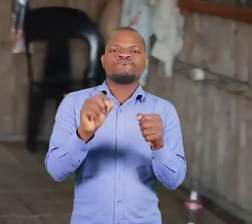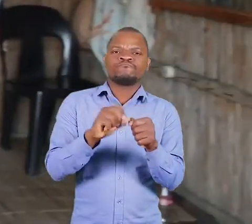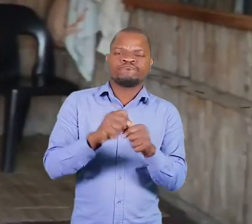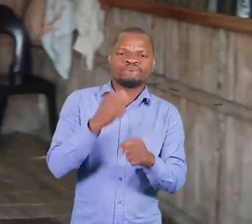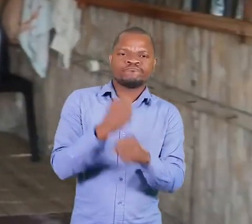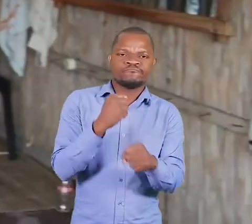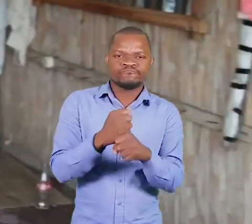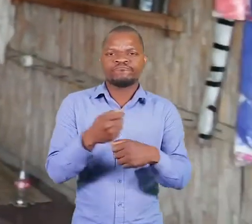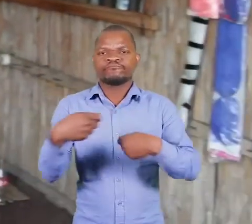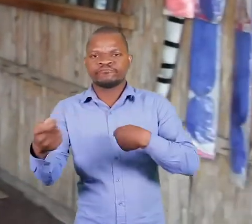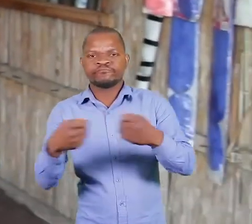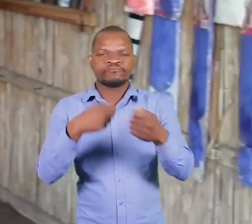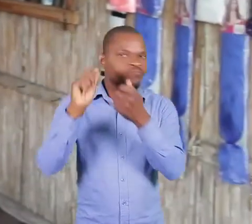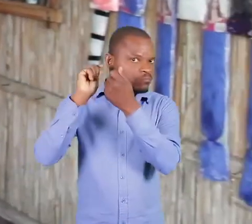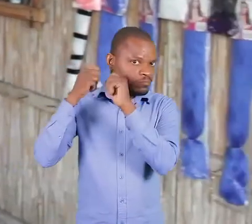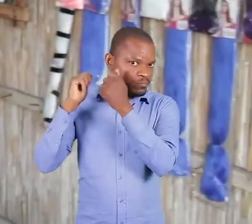mechas.